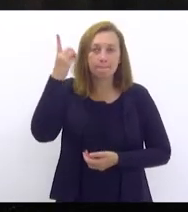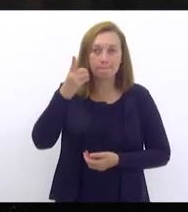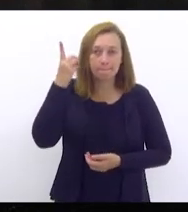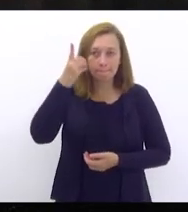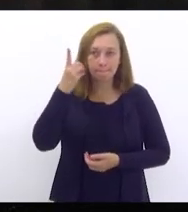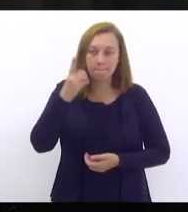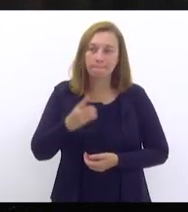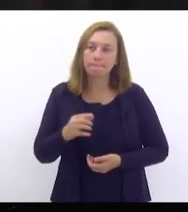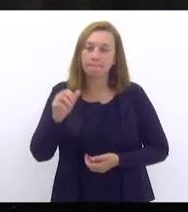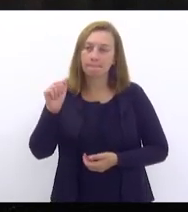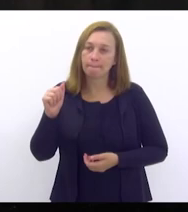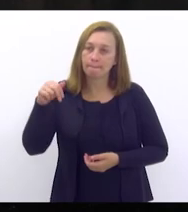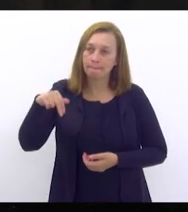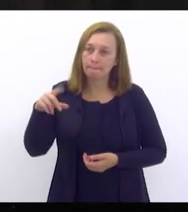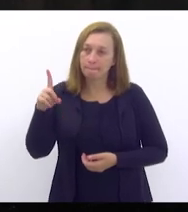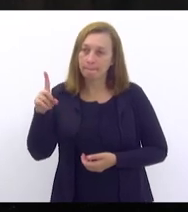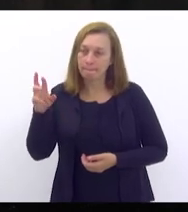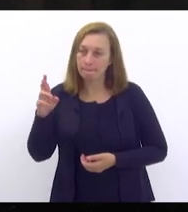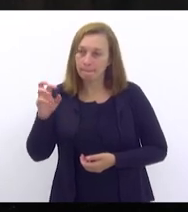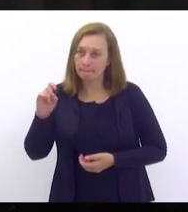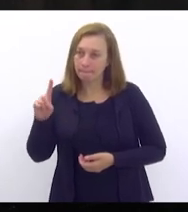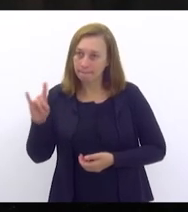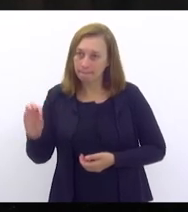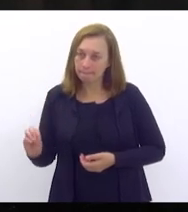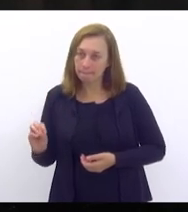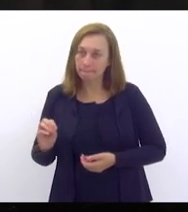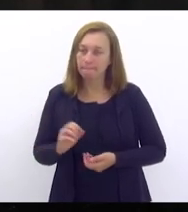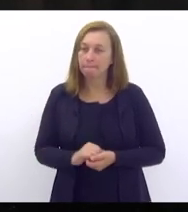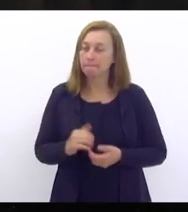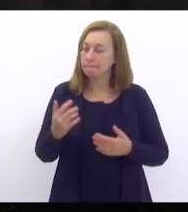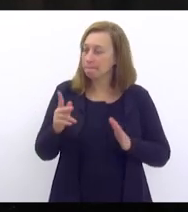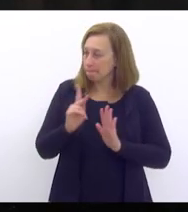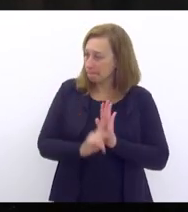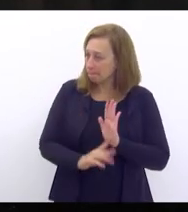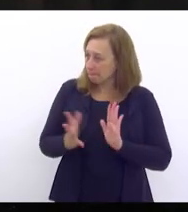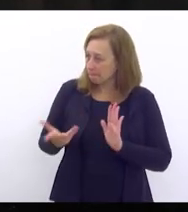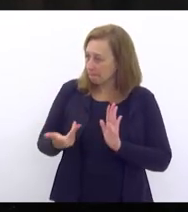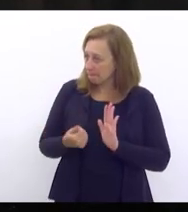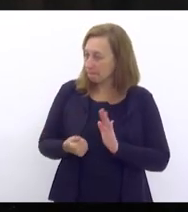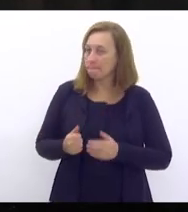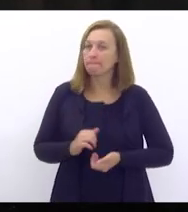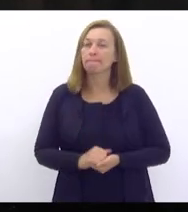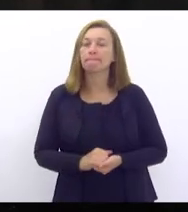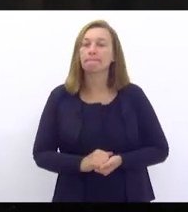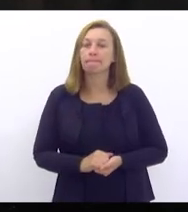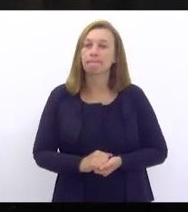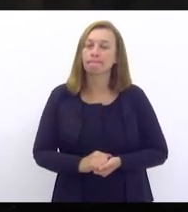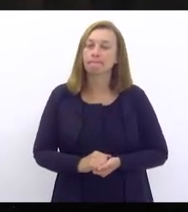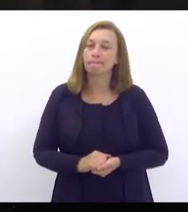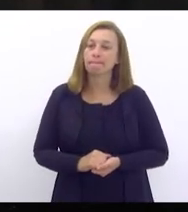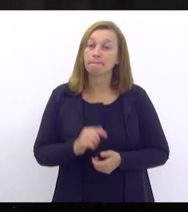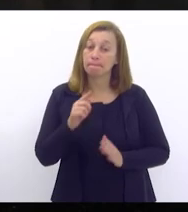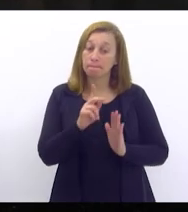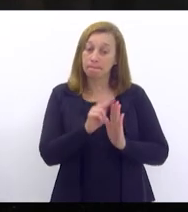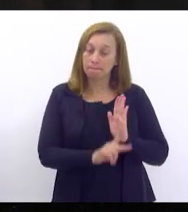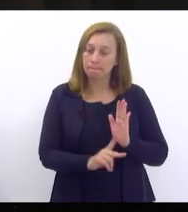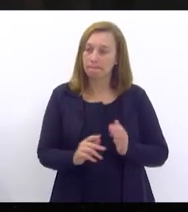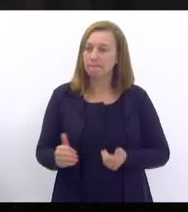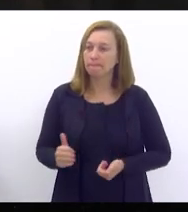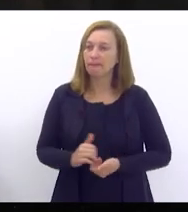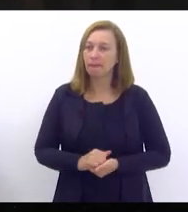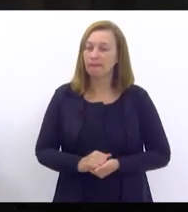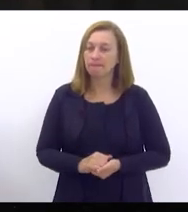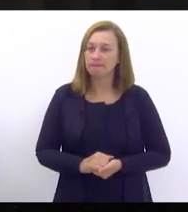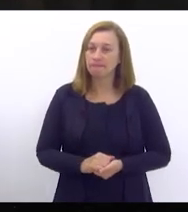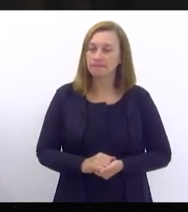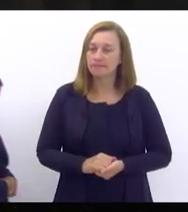deputado Andrezinho Siciliano, por esse excelente projeto. Esse projeto é fruto,